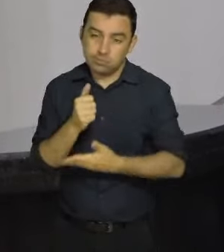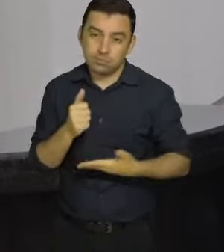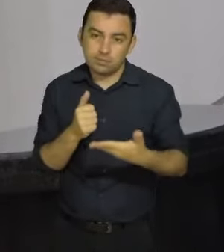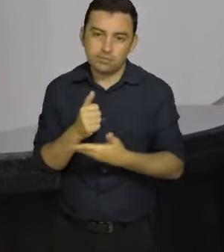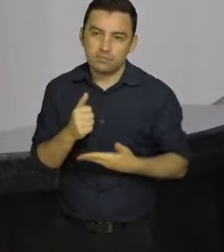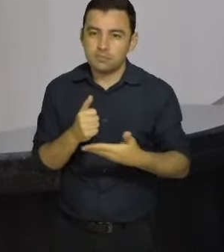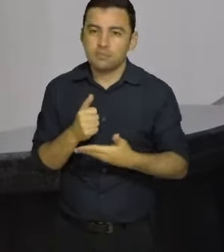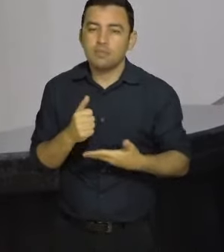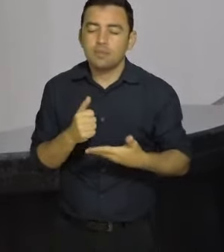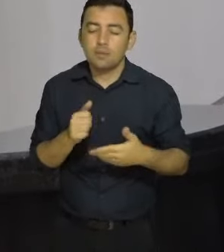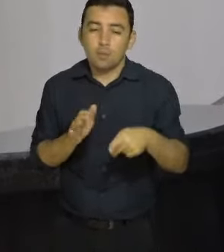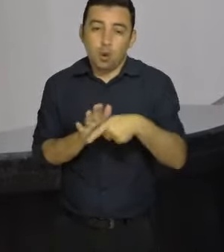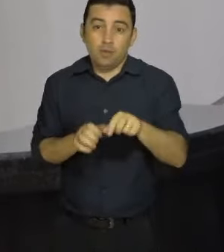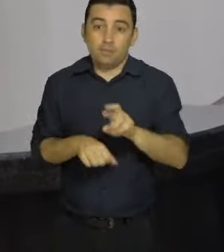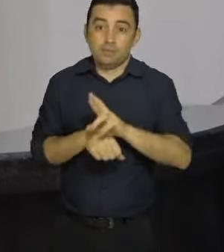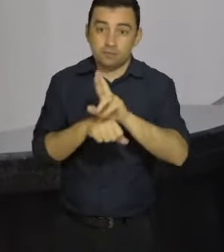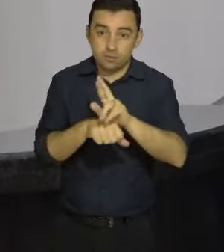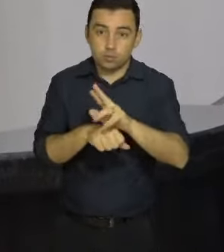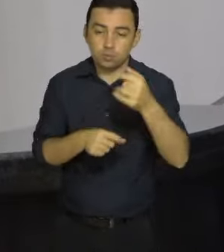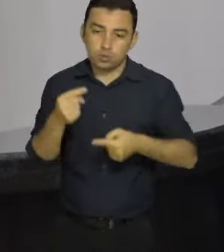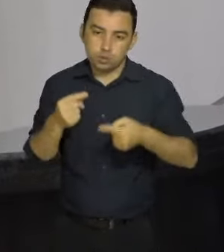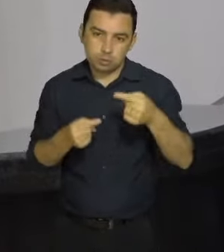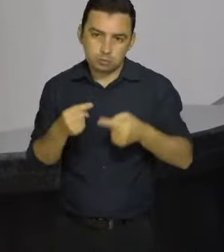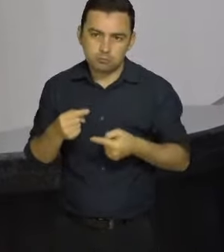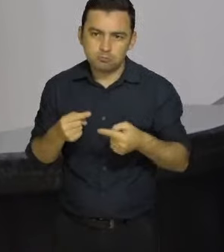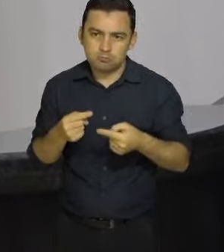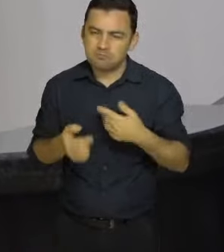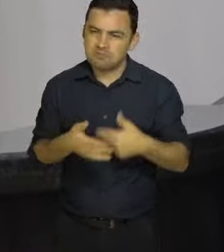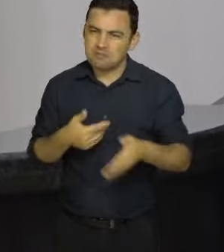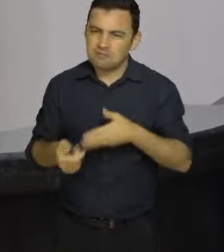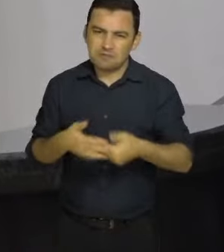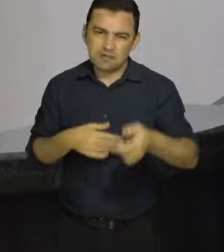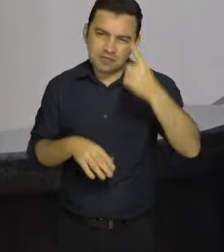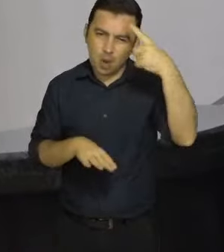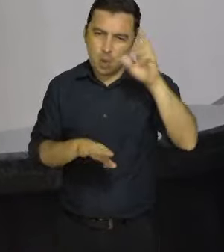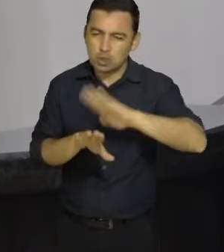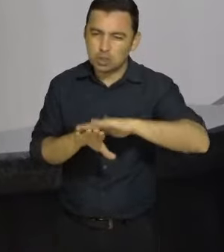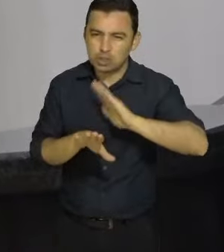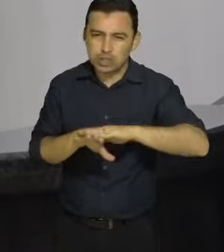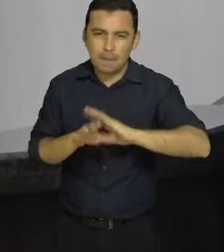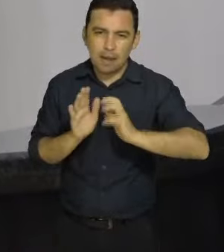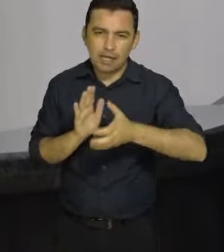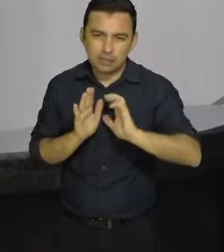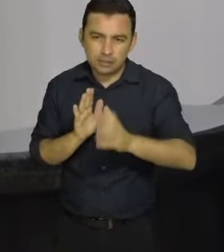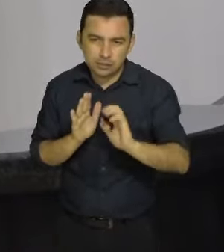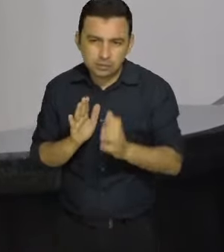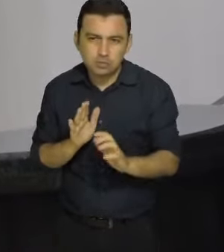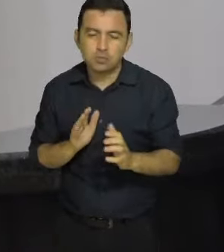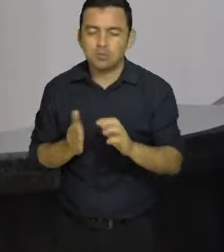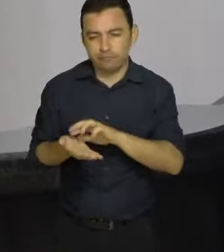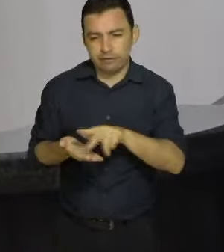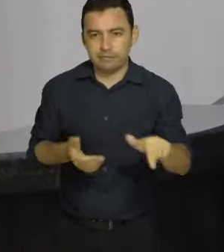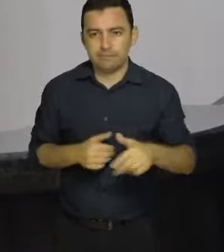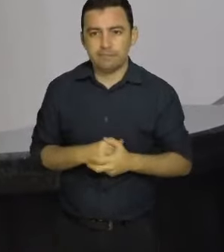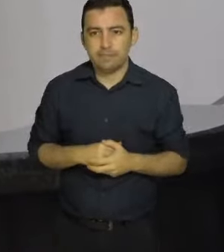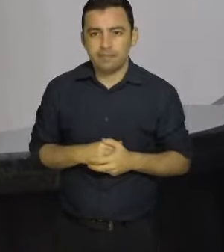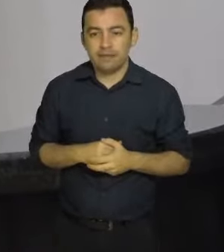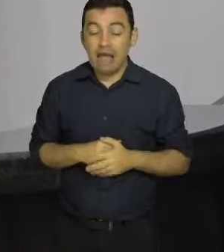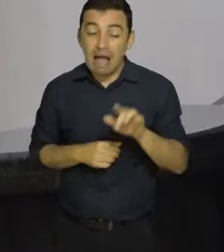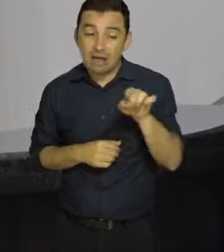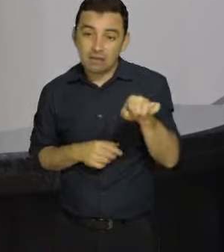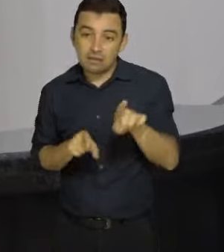os nossos representantes políticos, independentemente de ideologias, partidos e agendas. Logo ali,